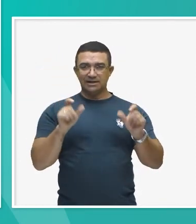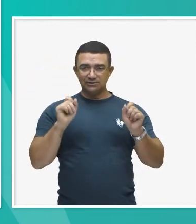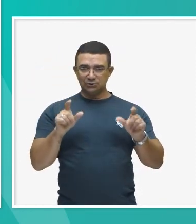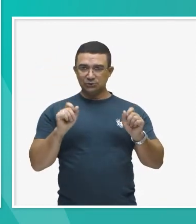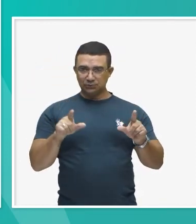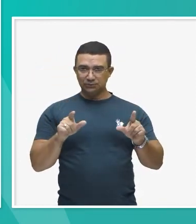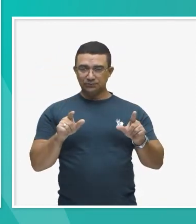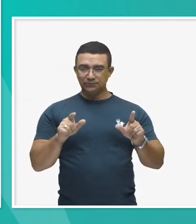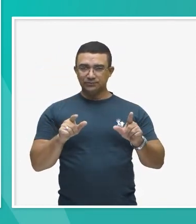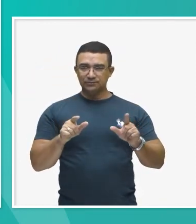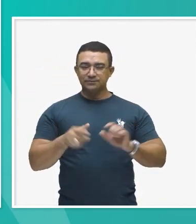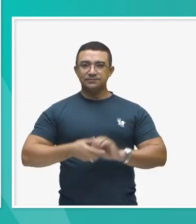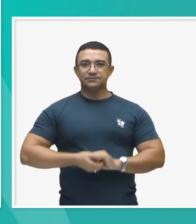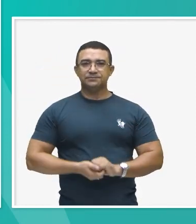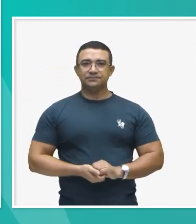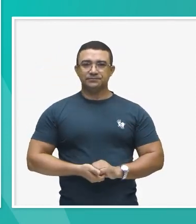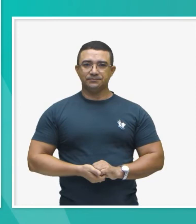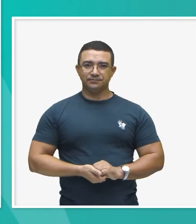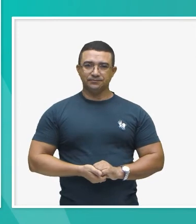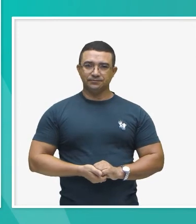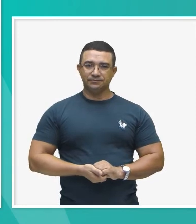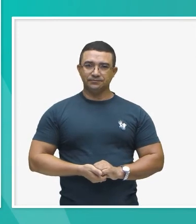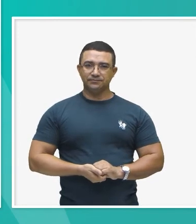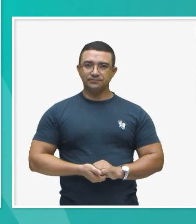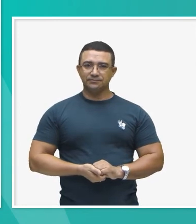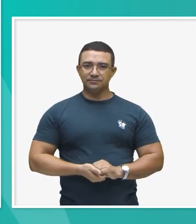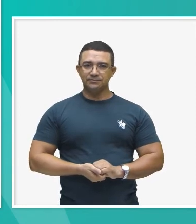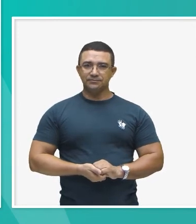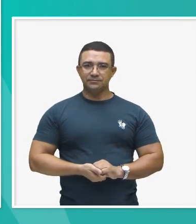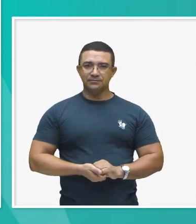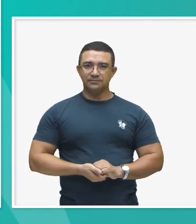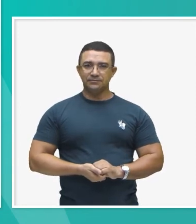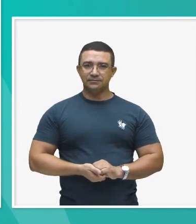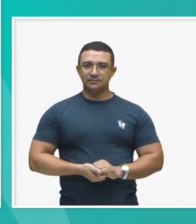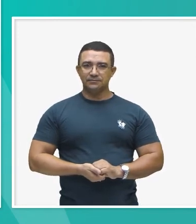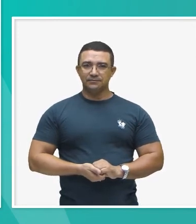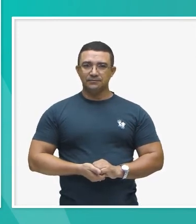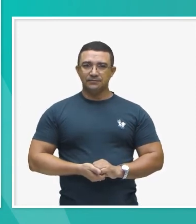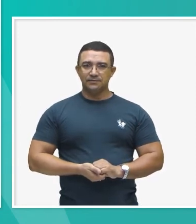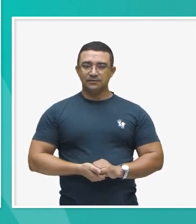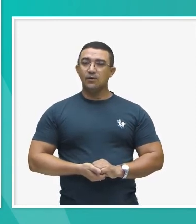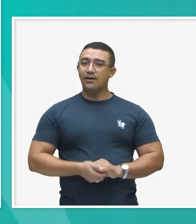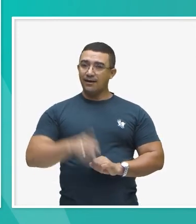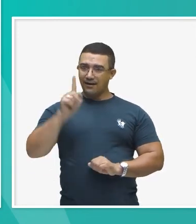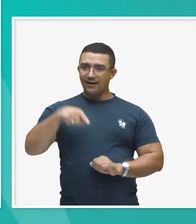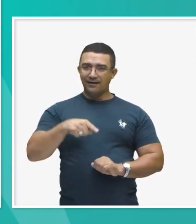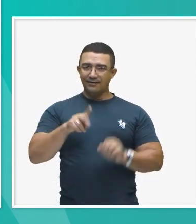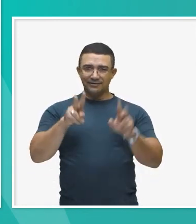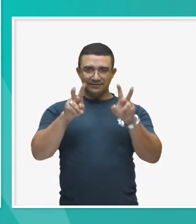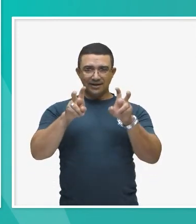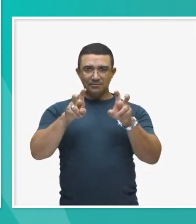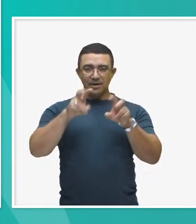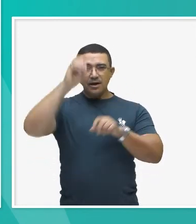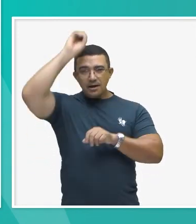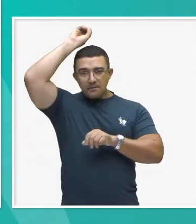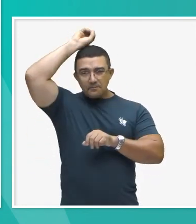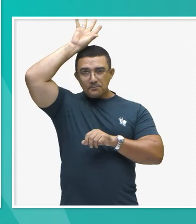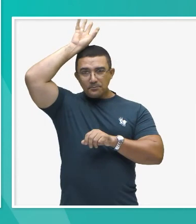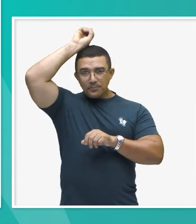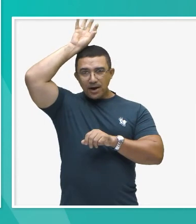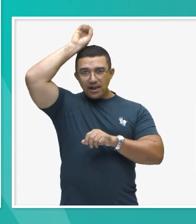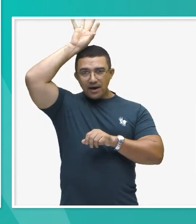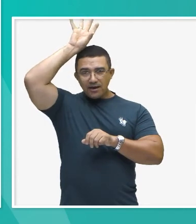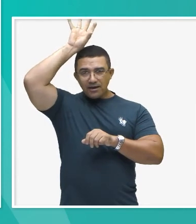significados do animal whale, né? A gente sabe que significa baleia, e é a baleia azul. E a palavra extinction, gente, é